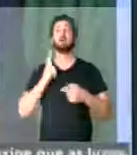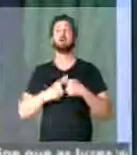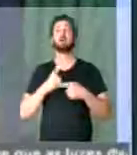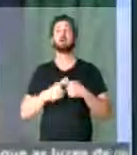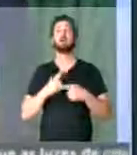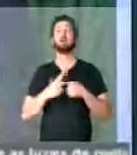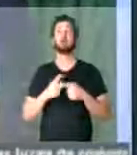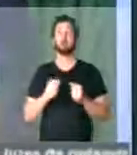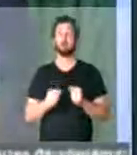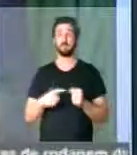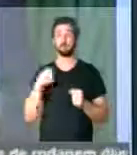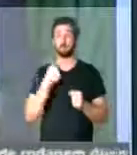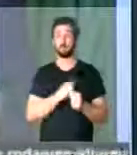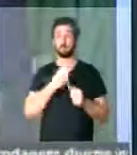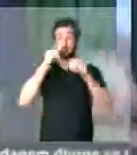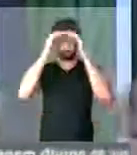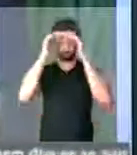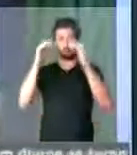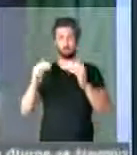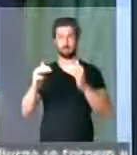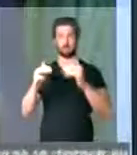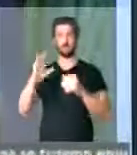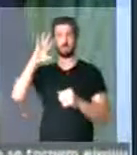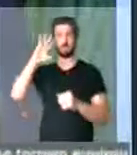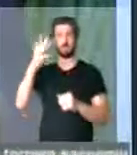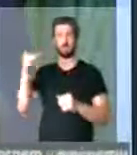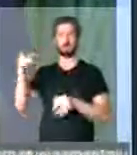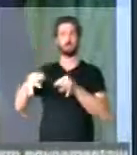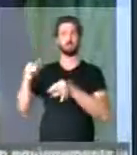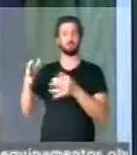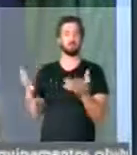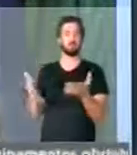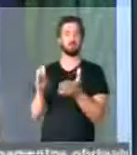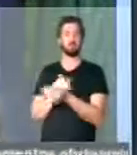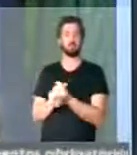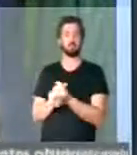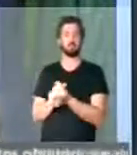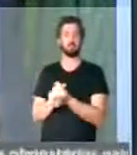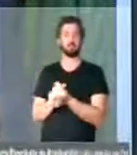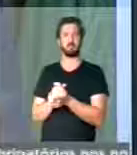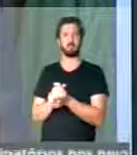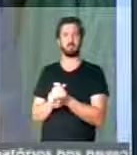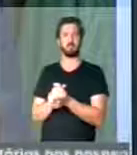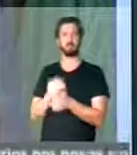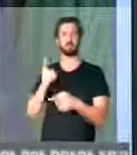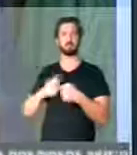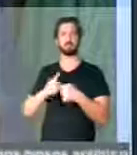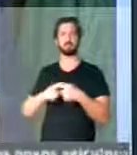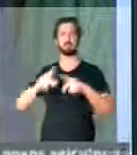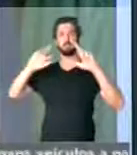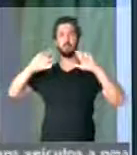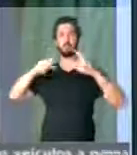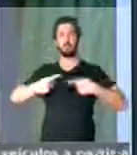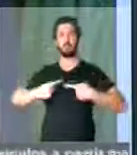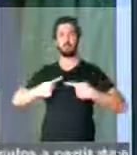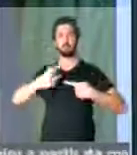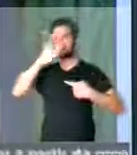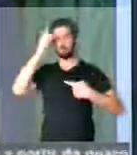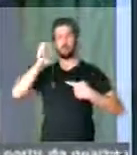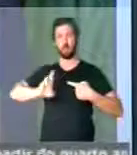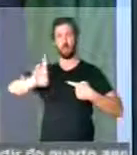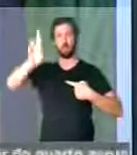nós respeitamos decisões judiciais porque esse reconhecemos as